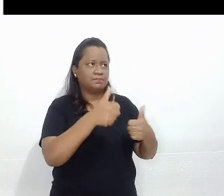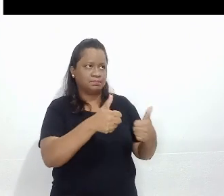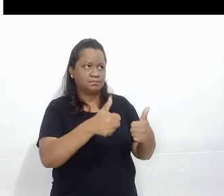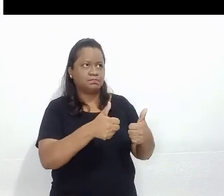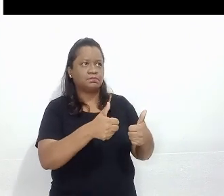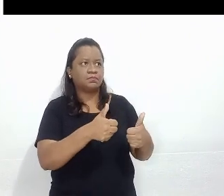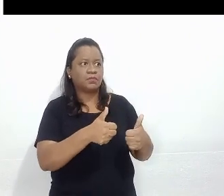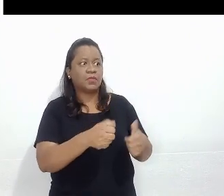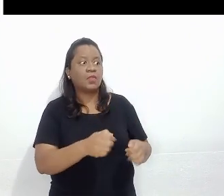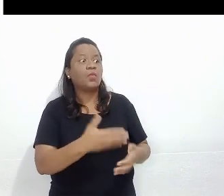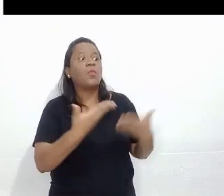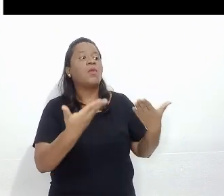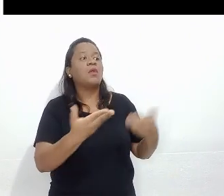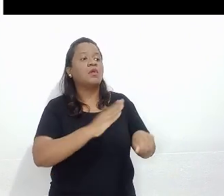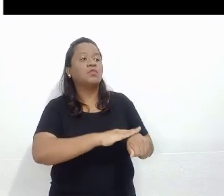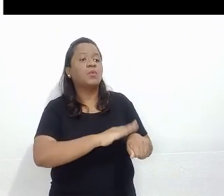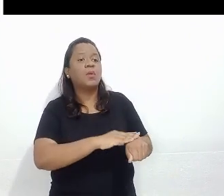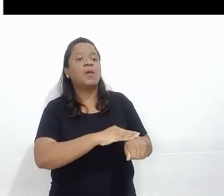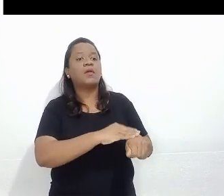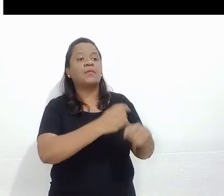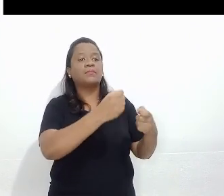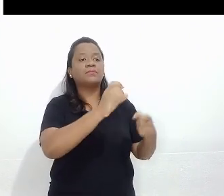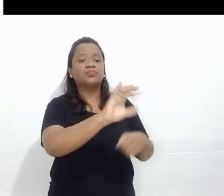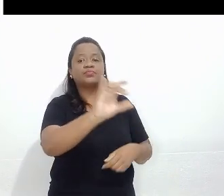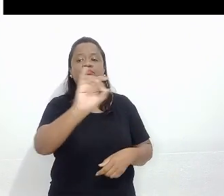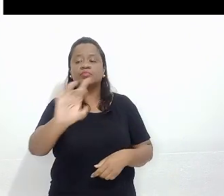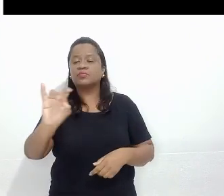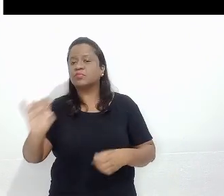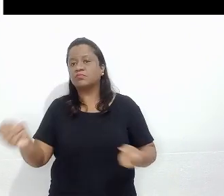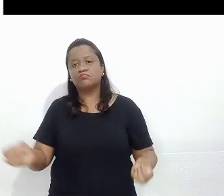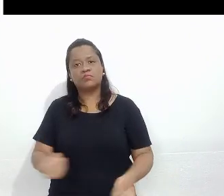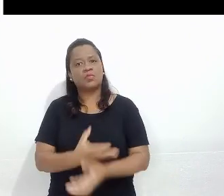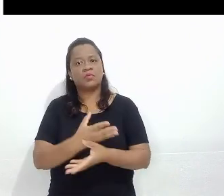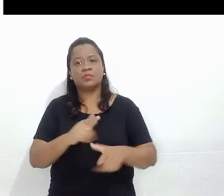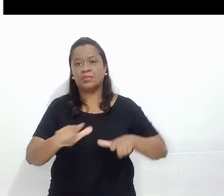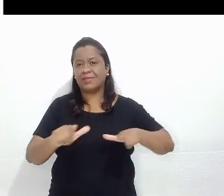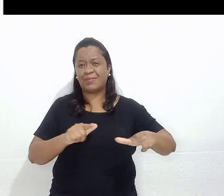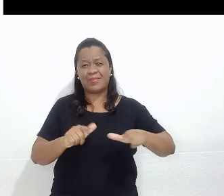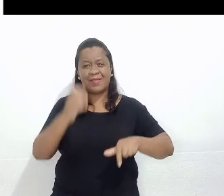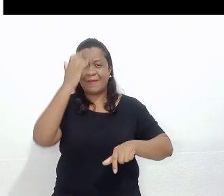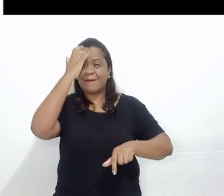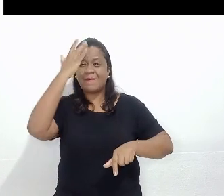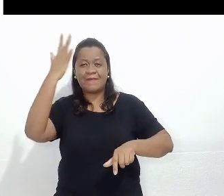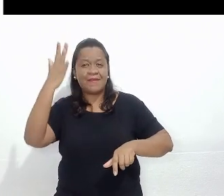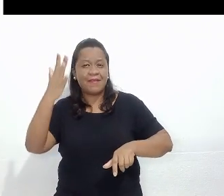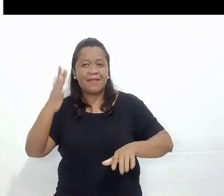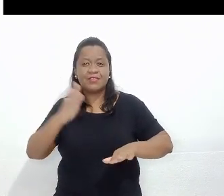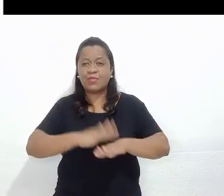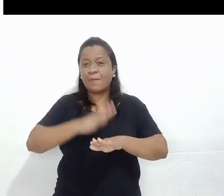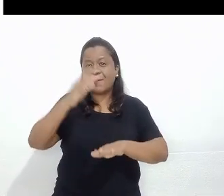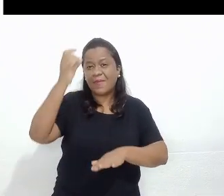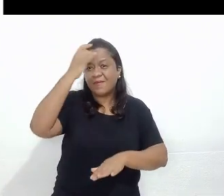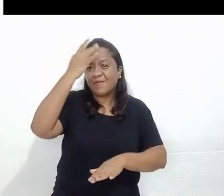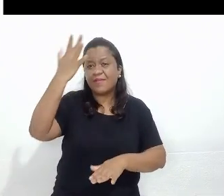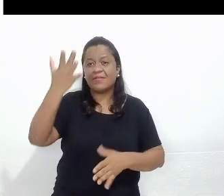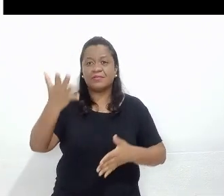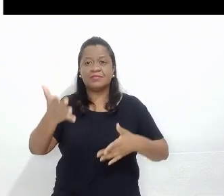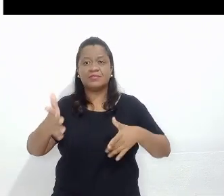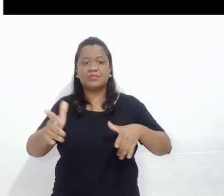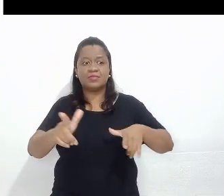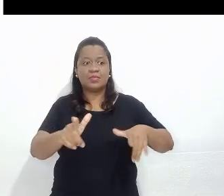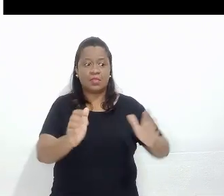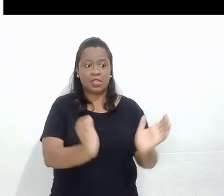cada coisa ali e pronto. Entendeu? O seu trabalho vai ficando mais fácil e a equipe